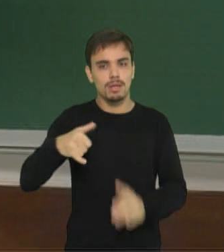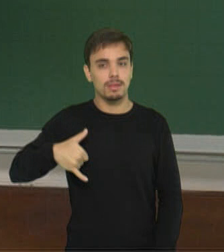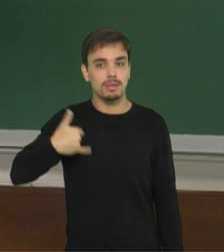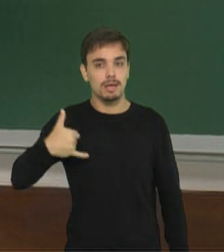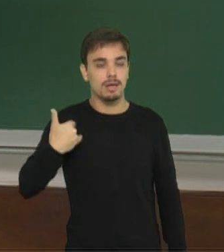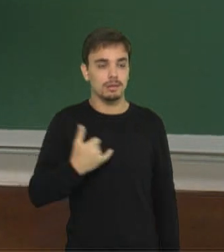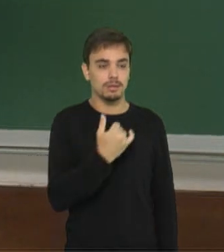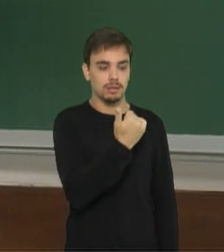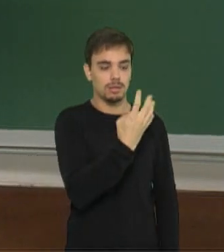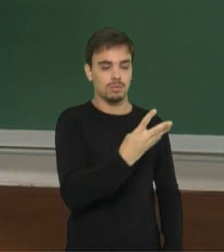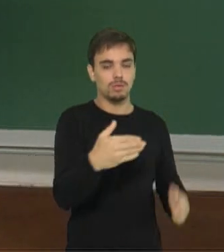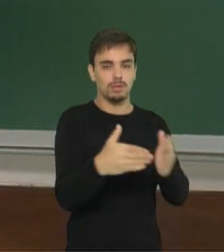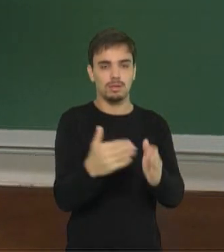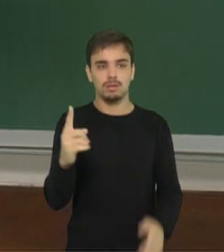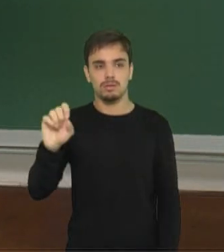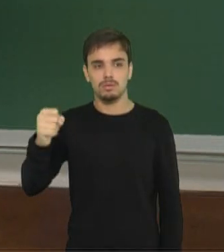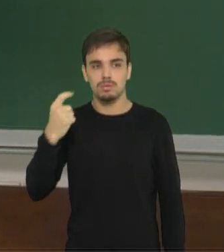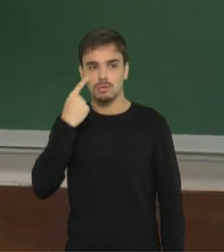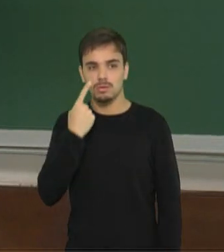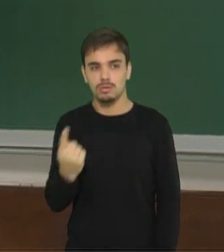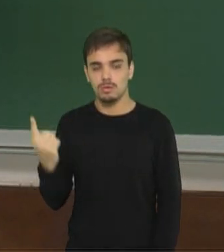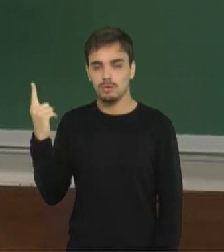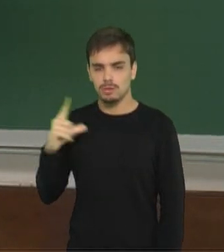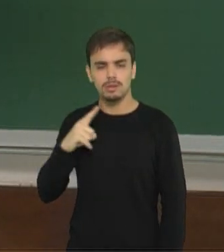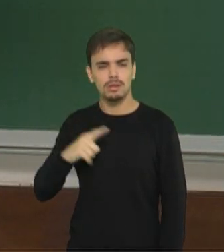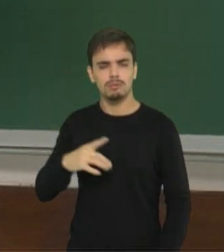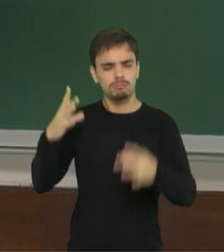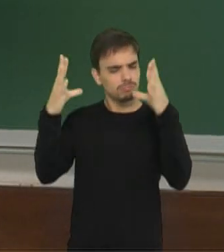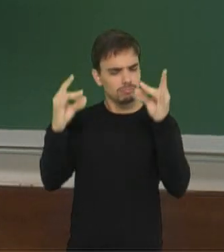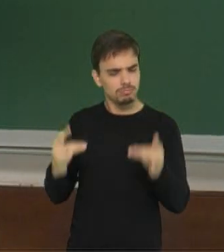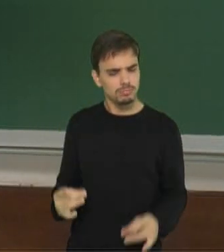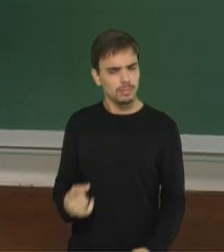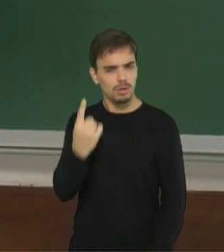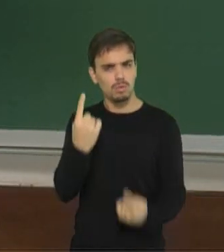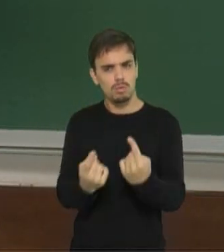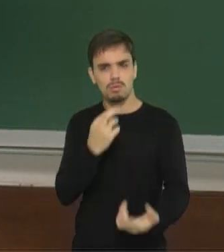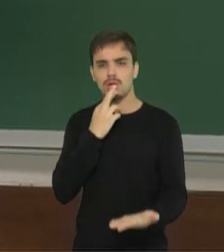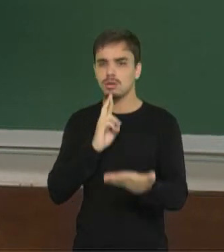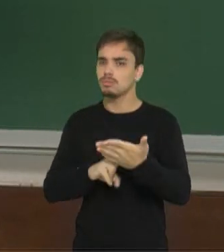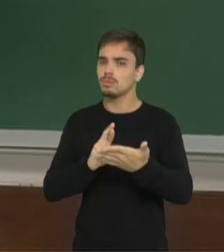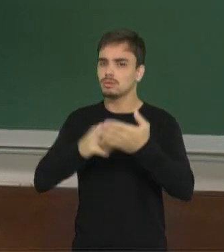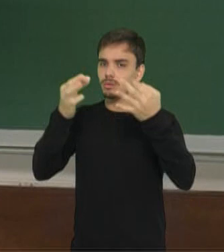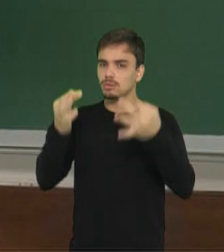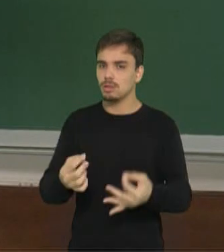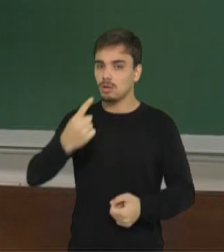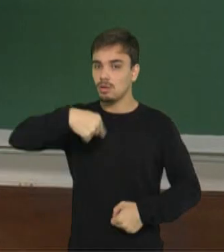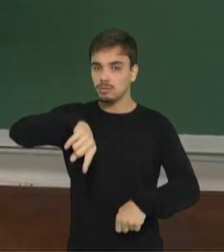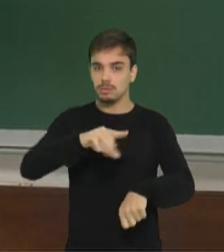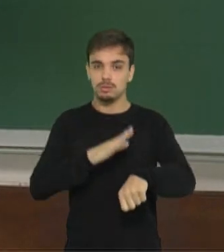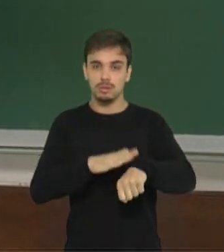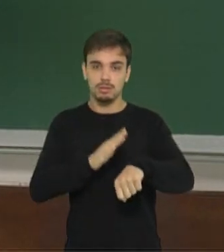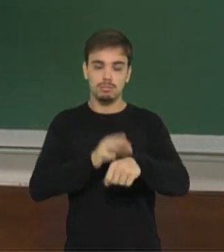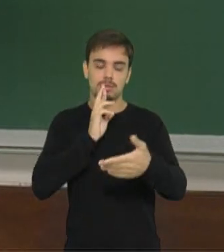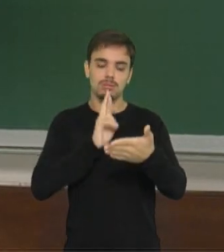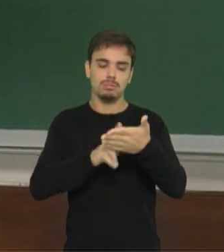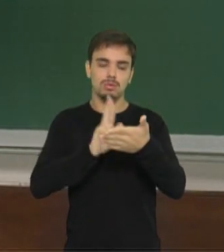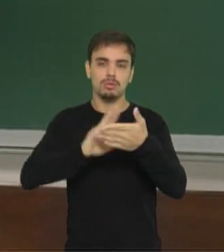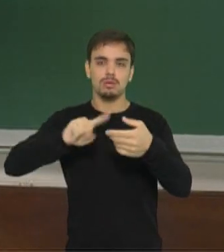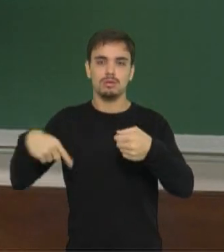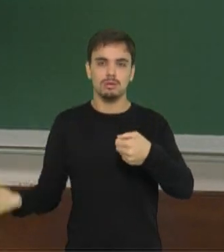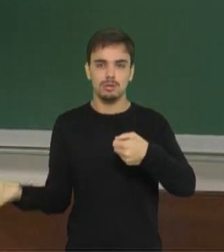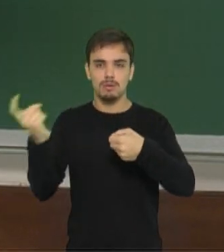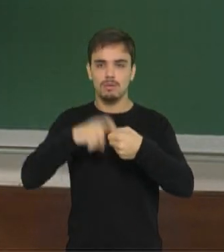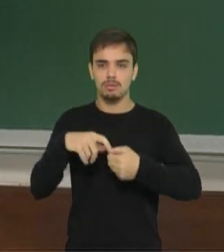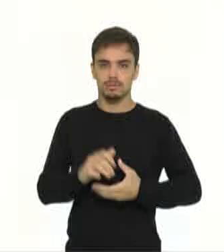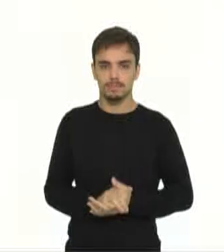ali que é um detalhezinho que vai marcar para vocês ali qual que é a resposta certa, ok? Vou dar um tempinho para vocês responderem, já voltamos